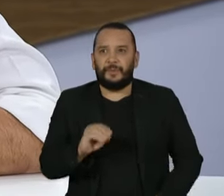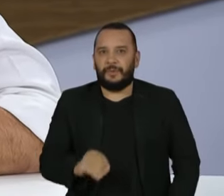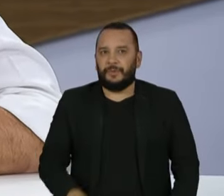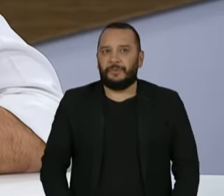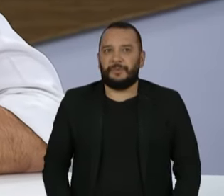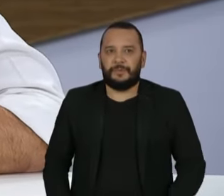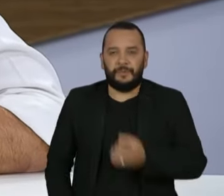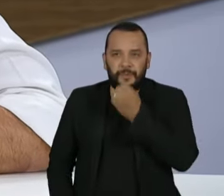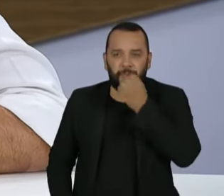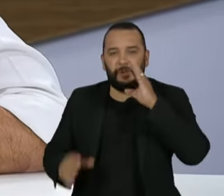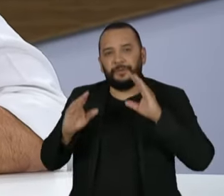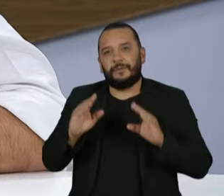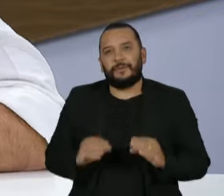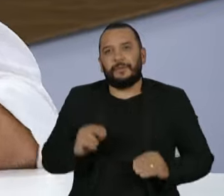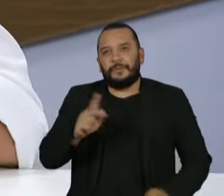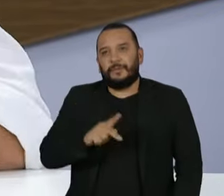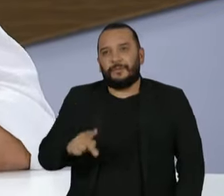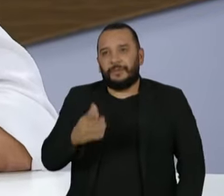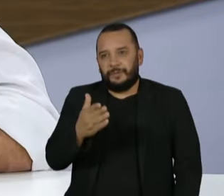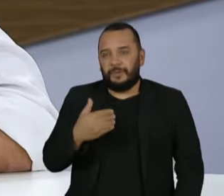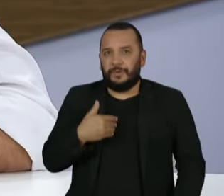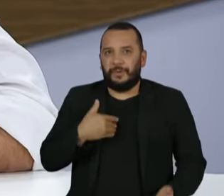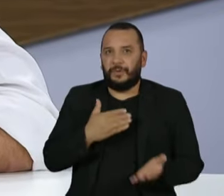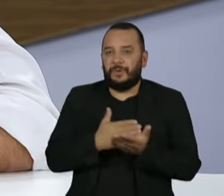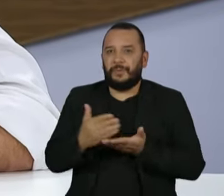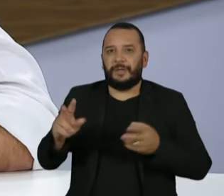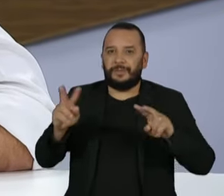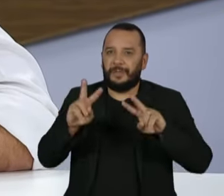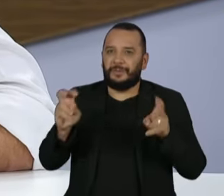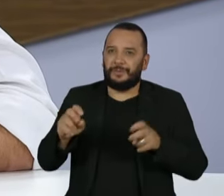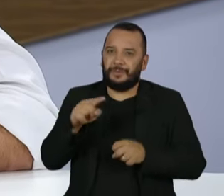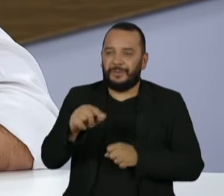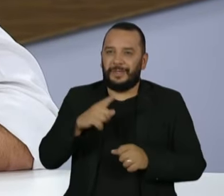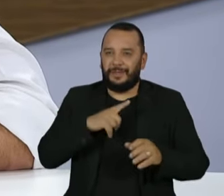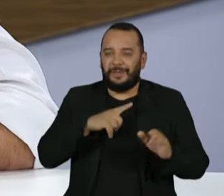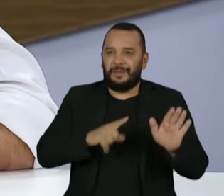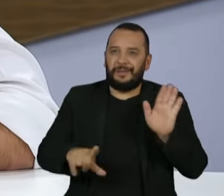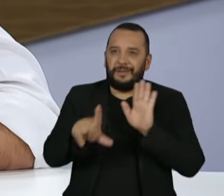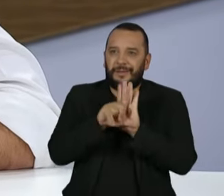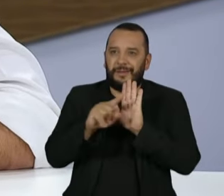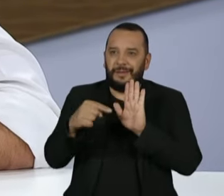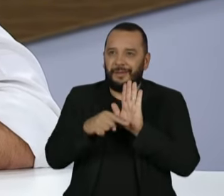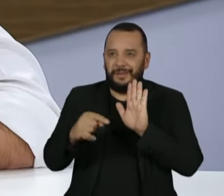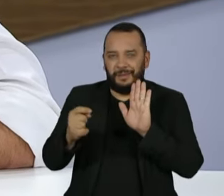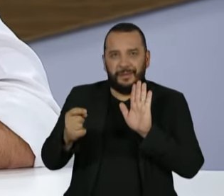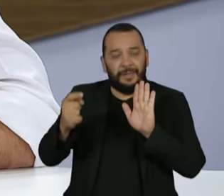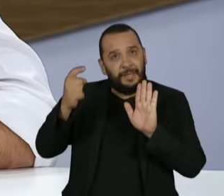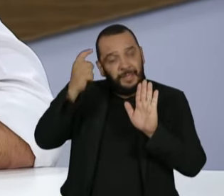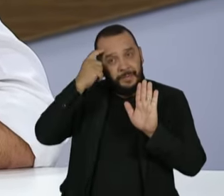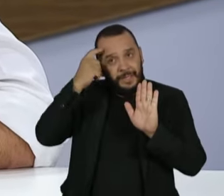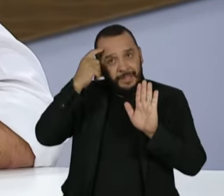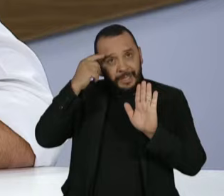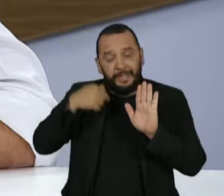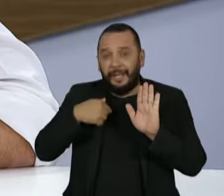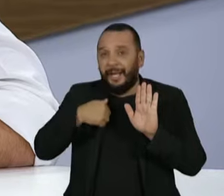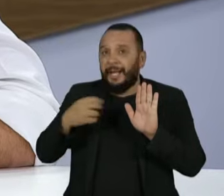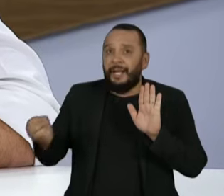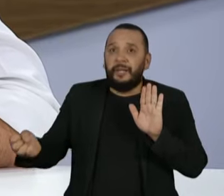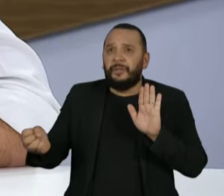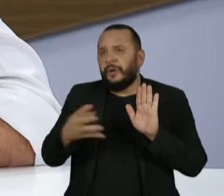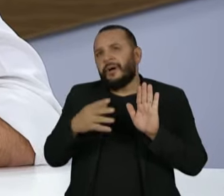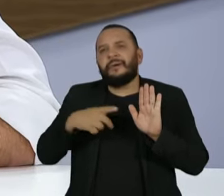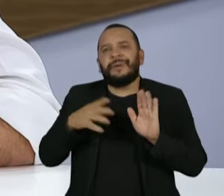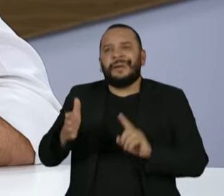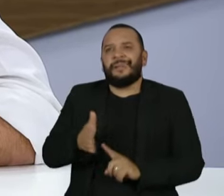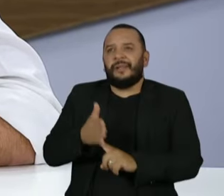Professor vou inaugurar aqui o assunto da regulação pensando nessa nessas novas ferramentas que acabaram